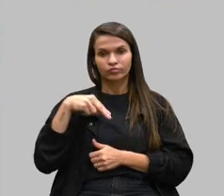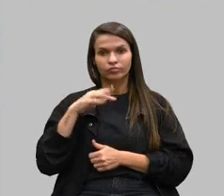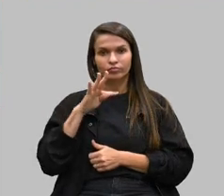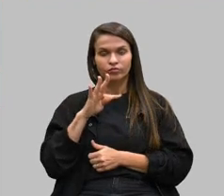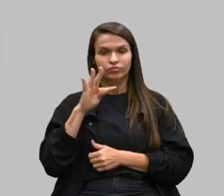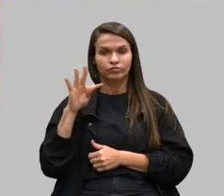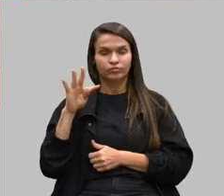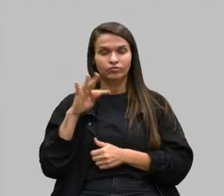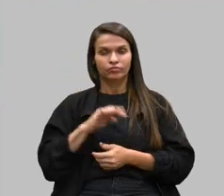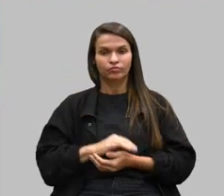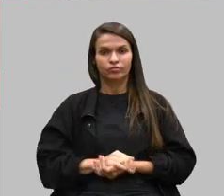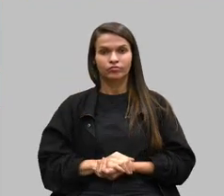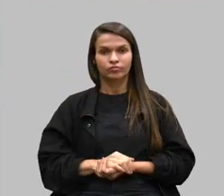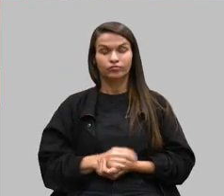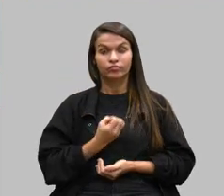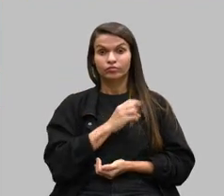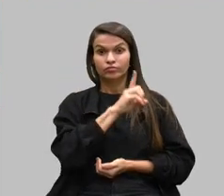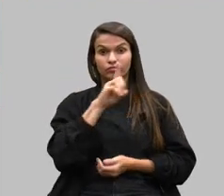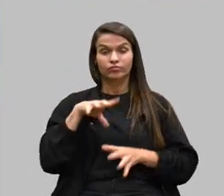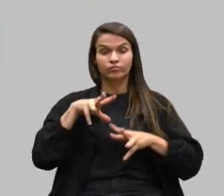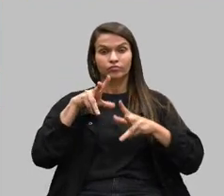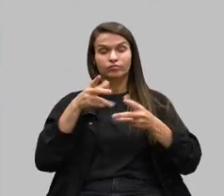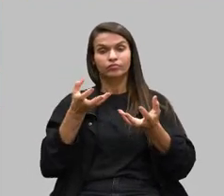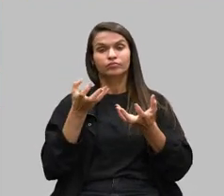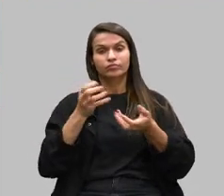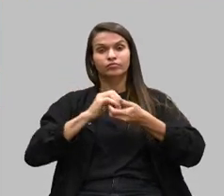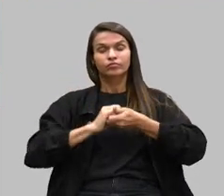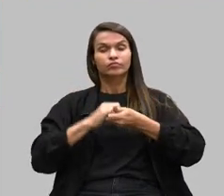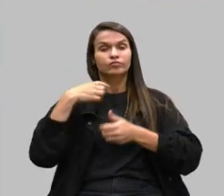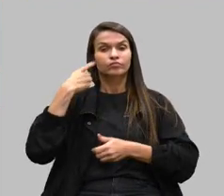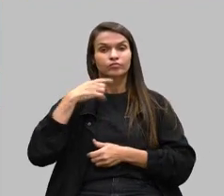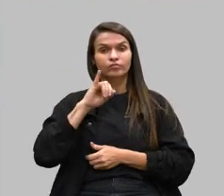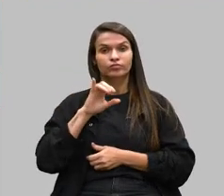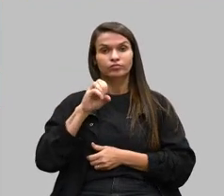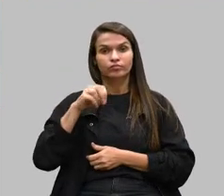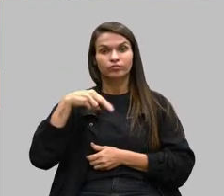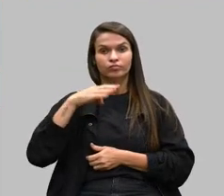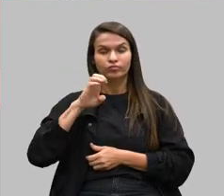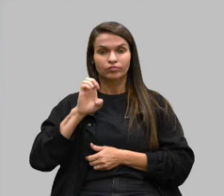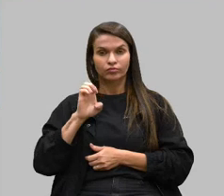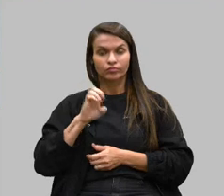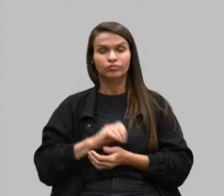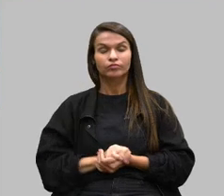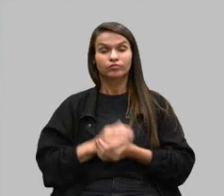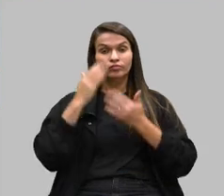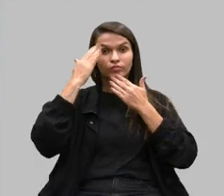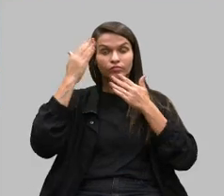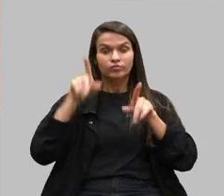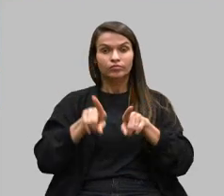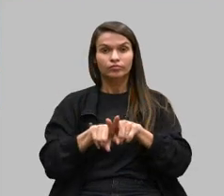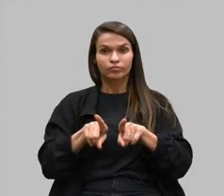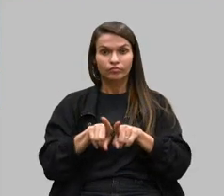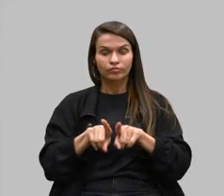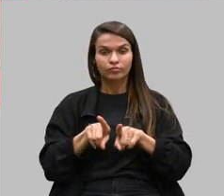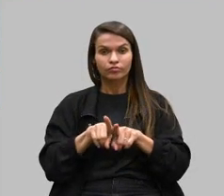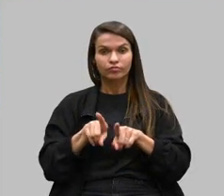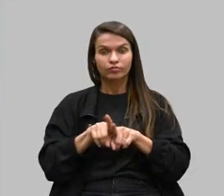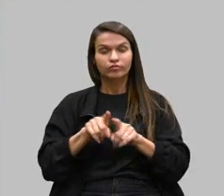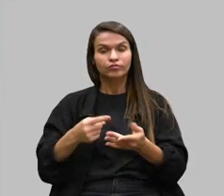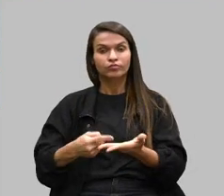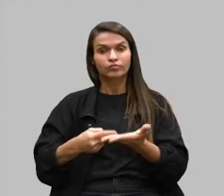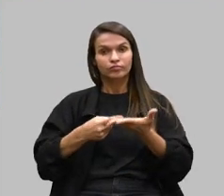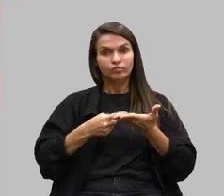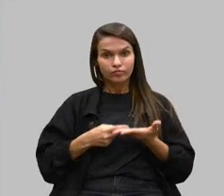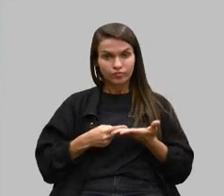ANTT Bom dia a todos quero cumprimentar Nossa deputada Pinheiro e agradecer pelo convite